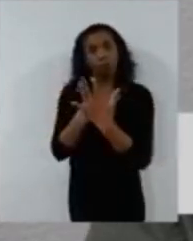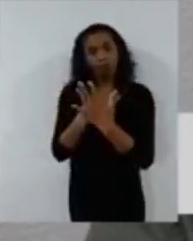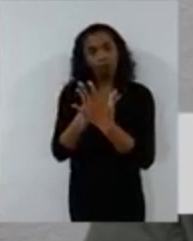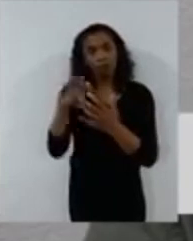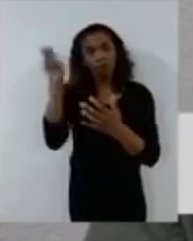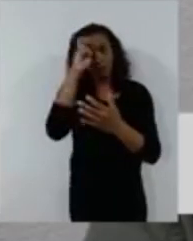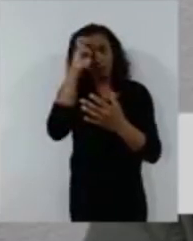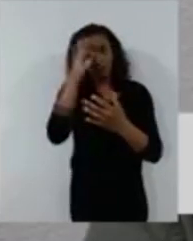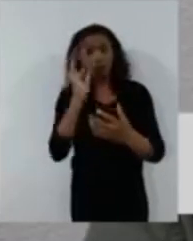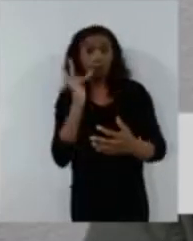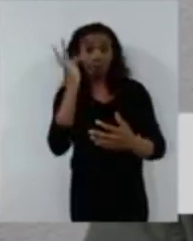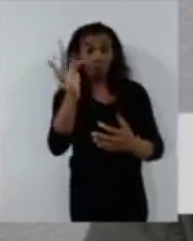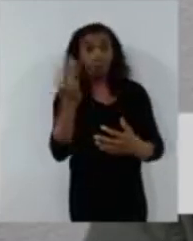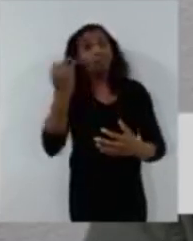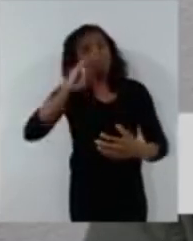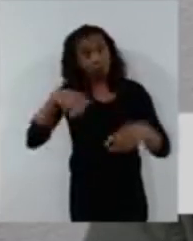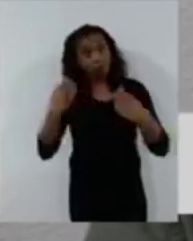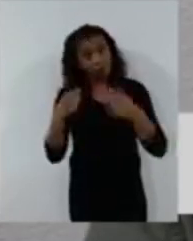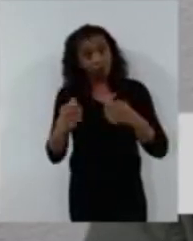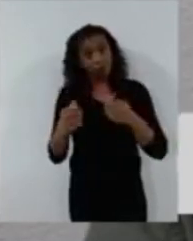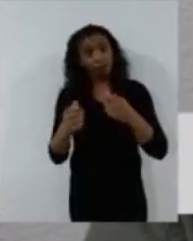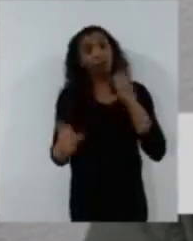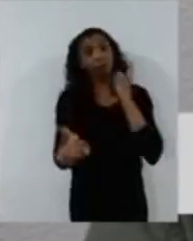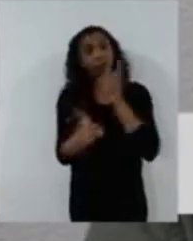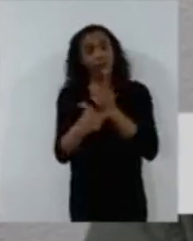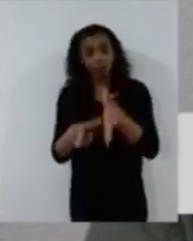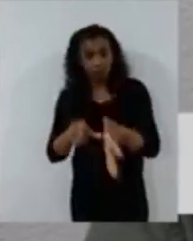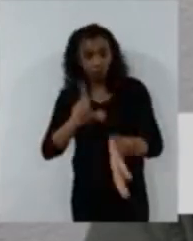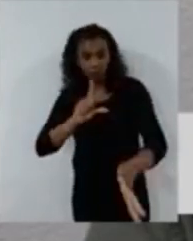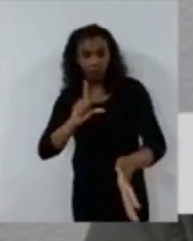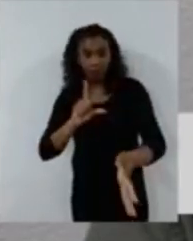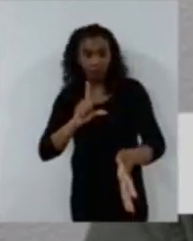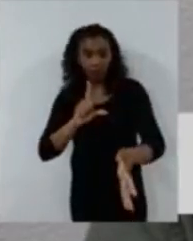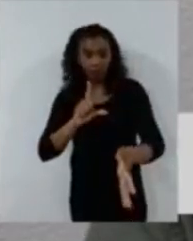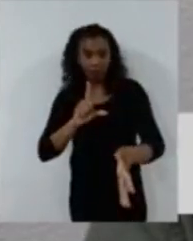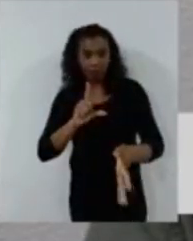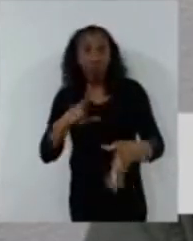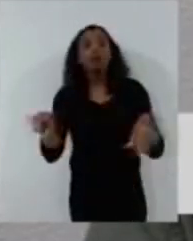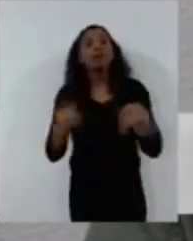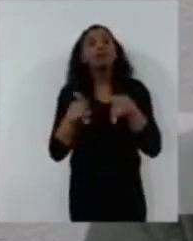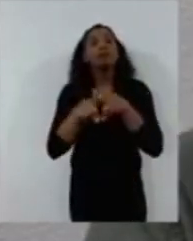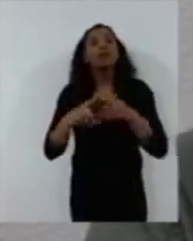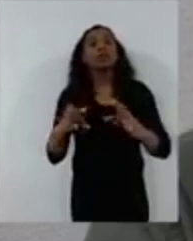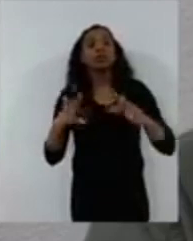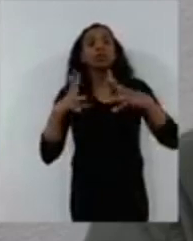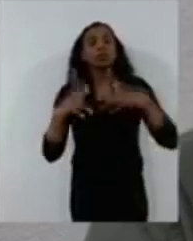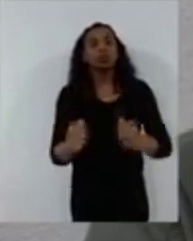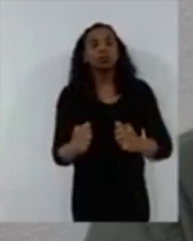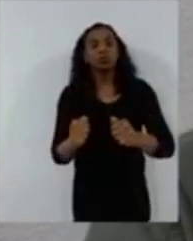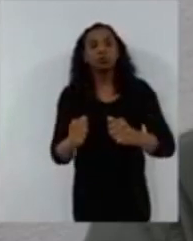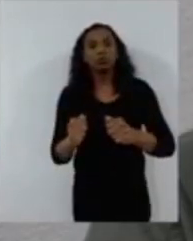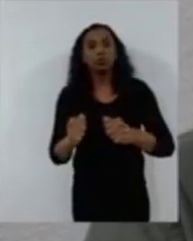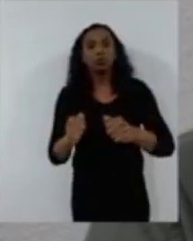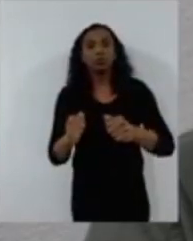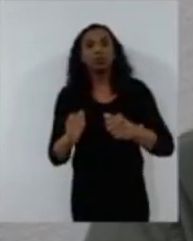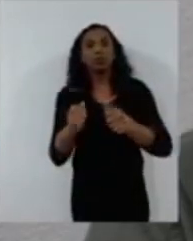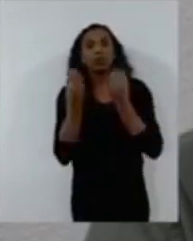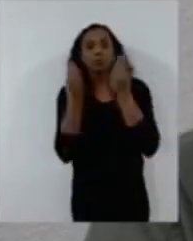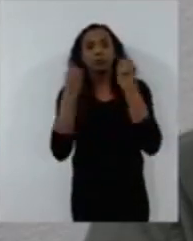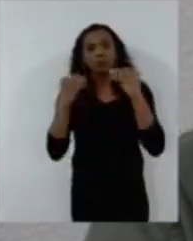atendendo às determinações publicadas através de decreto federal